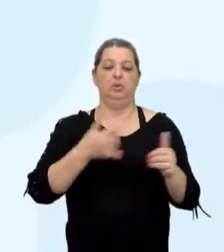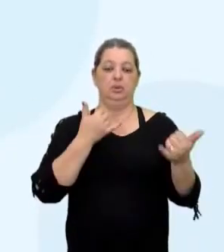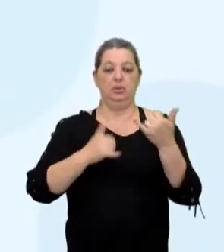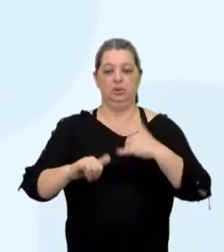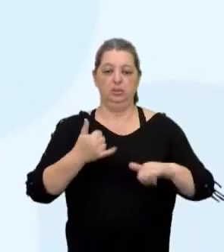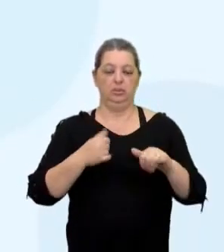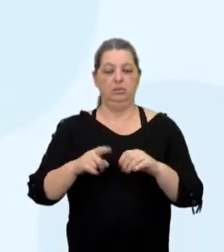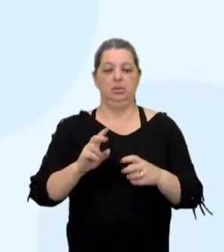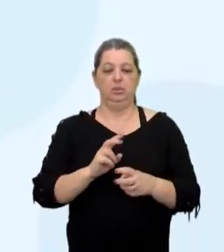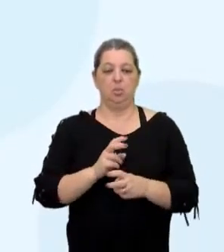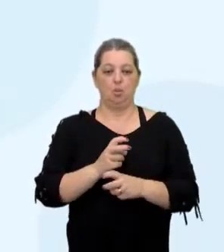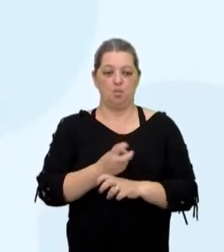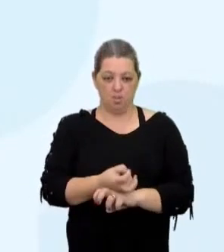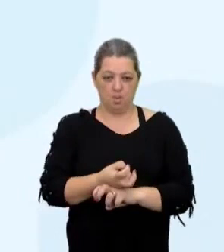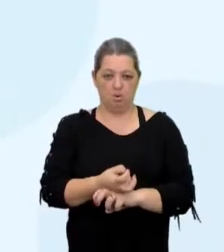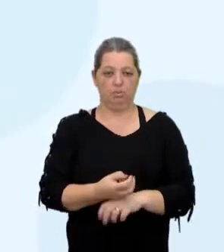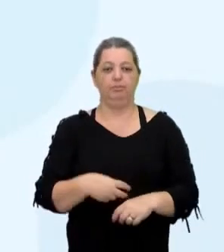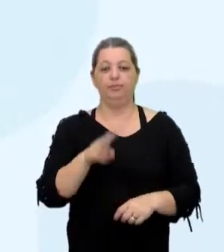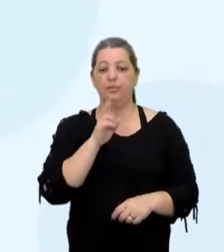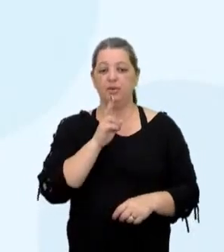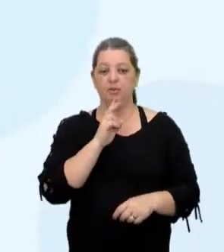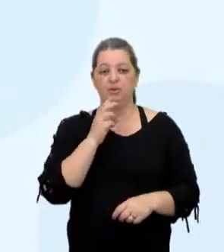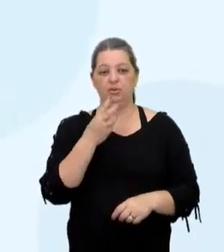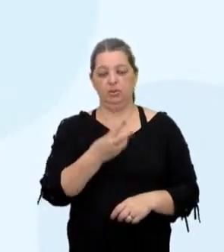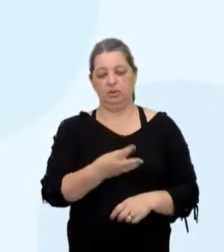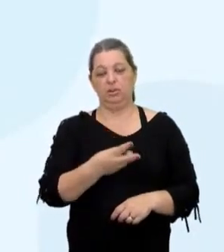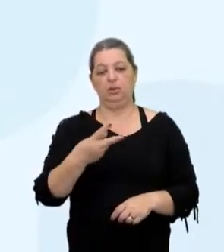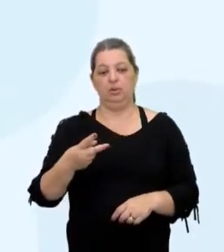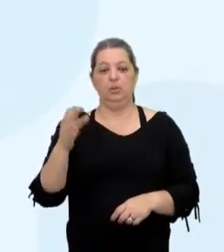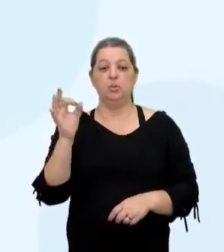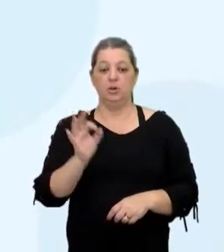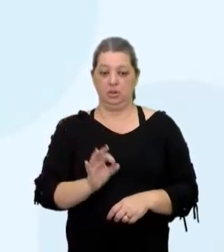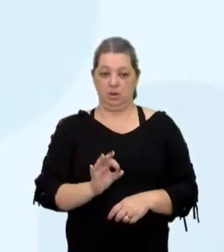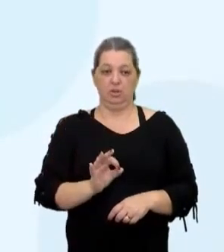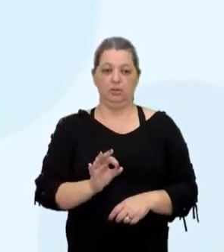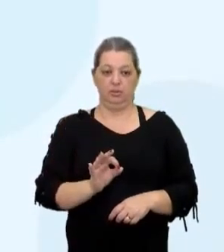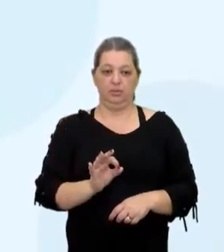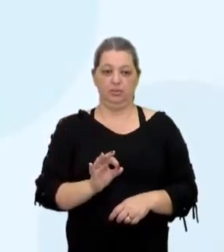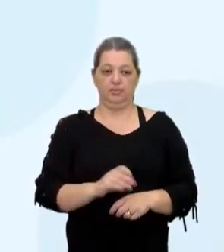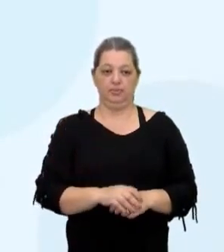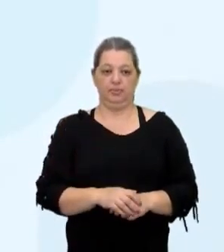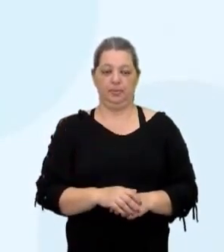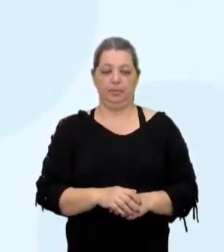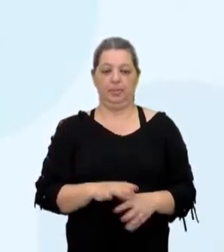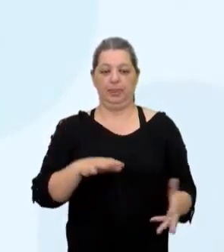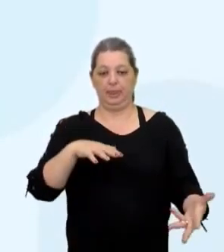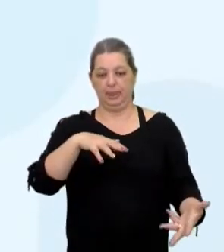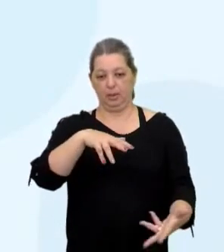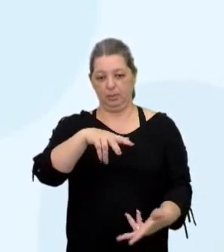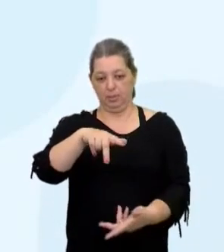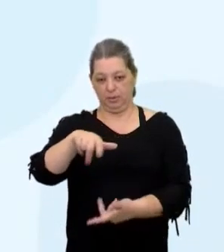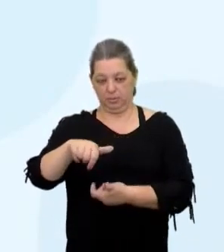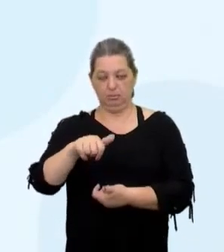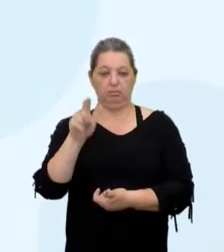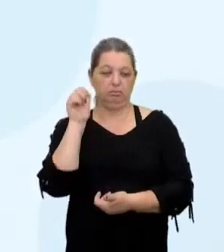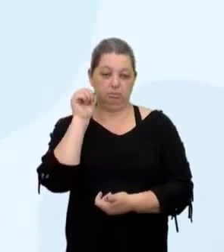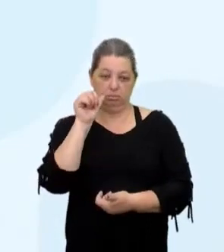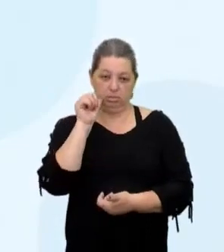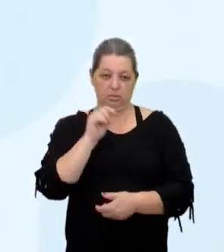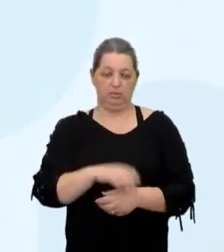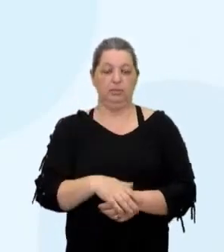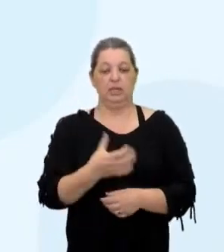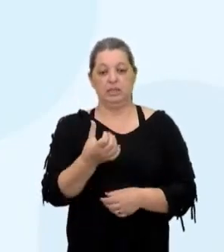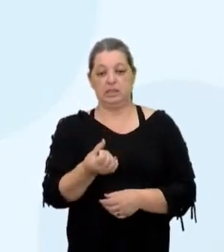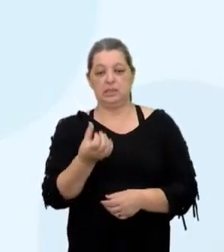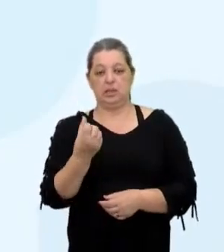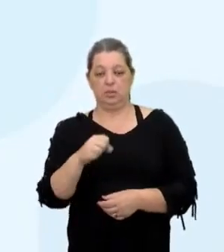lá em verde, né, 32%, que é aí na questão aí do todo mundo, né, de mulheres,